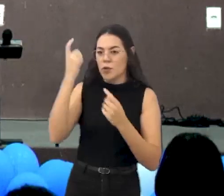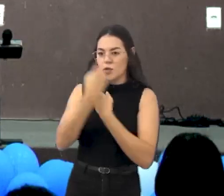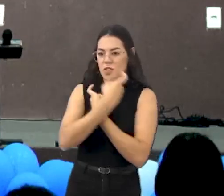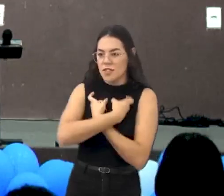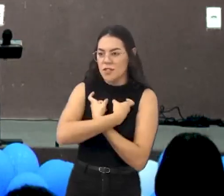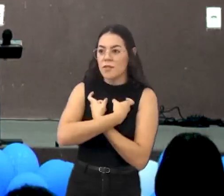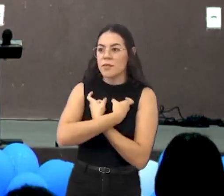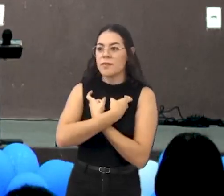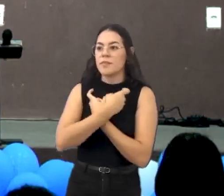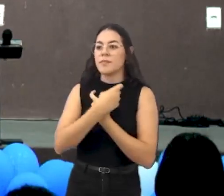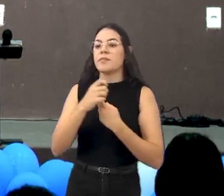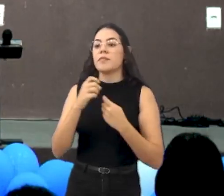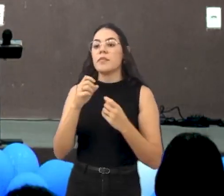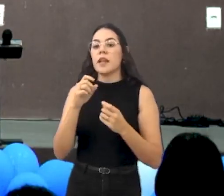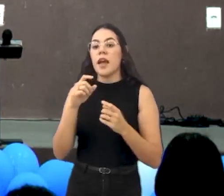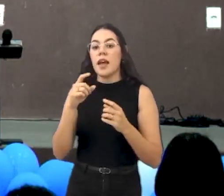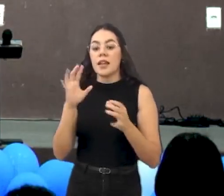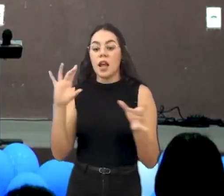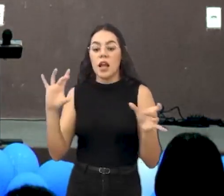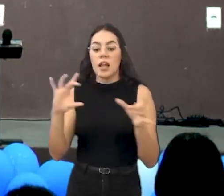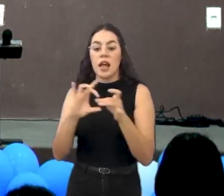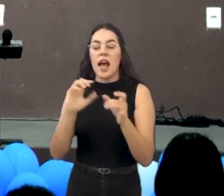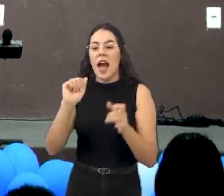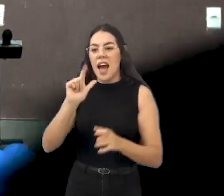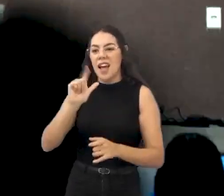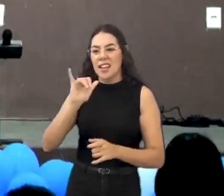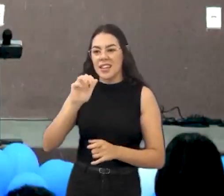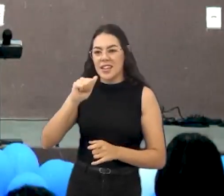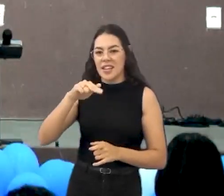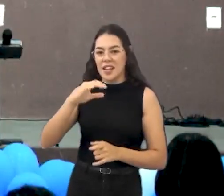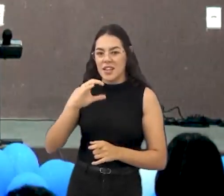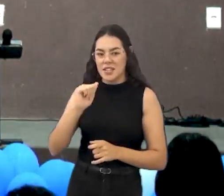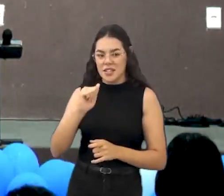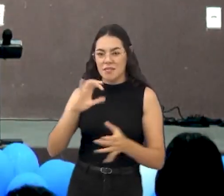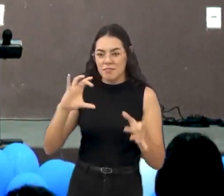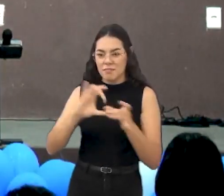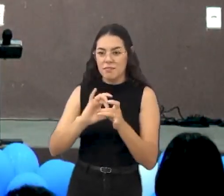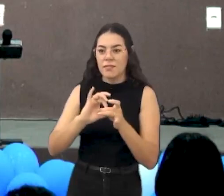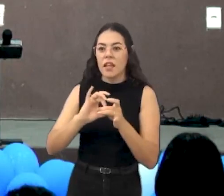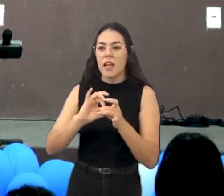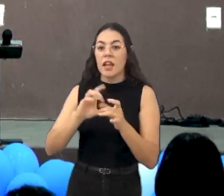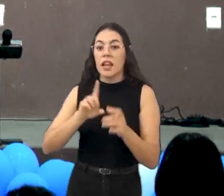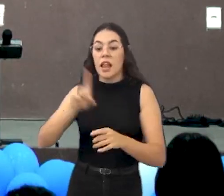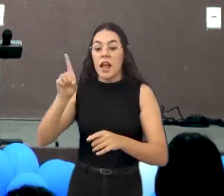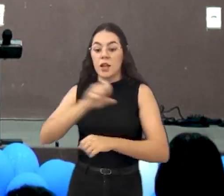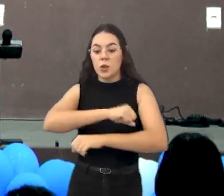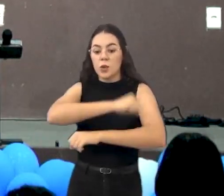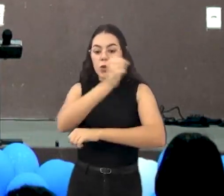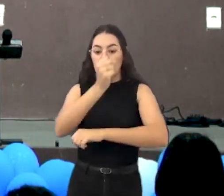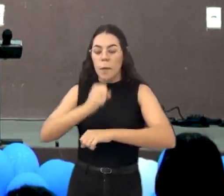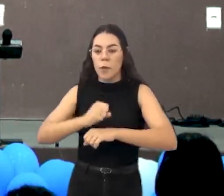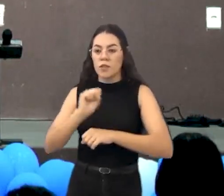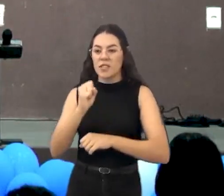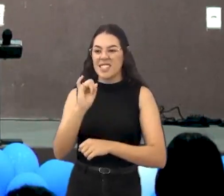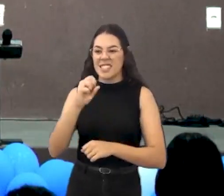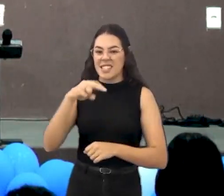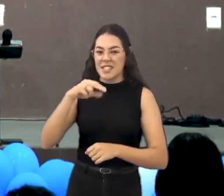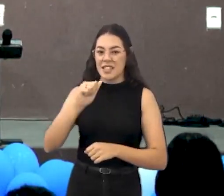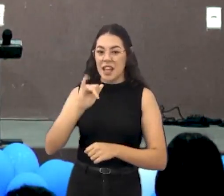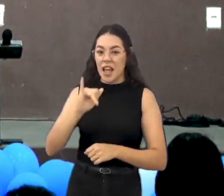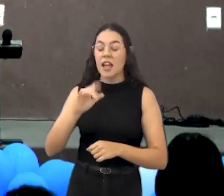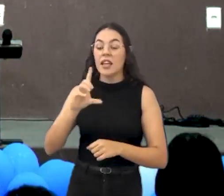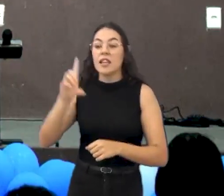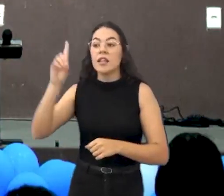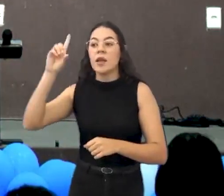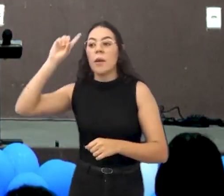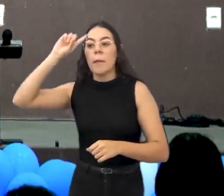uma aliança no Monte Sinai. Aquela aliança do Monte Sinai, Deus proclama bênçãos e